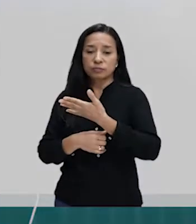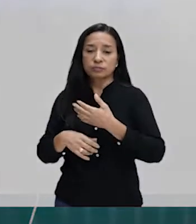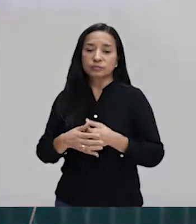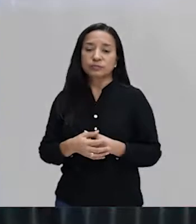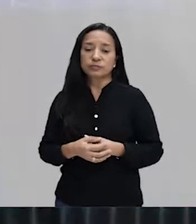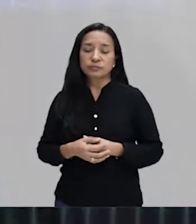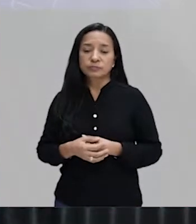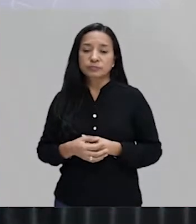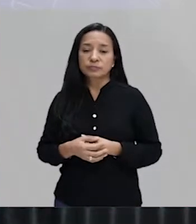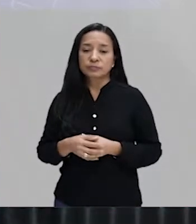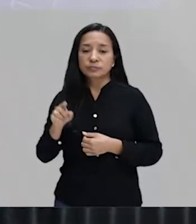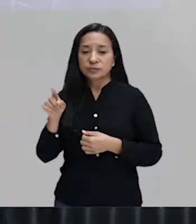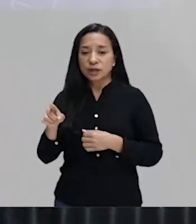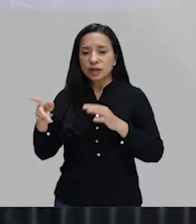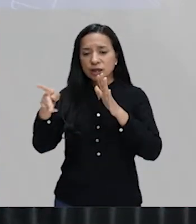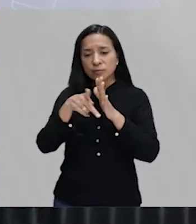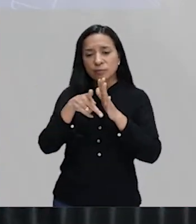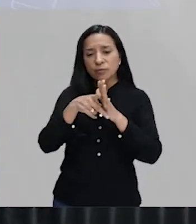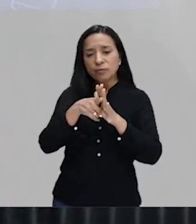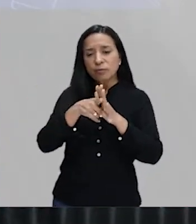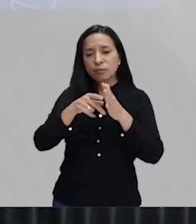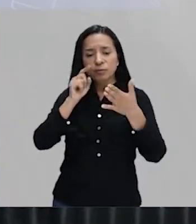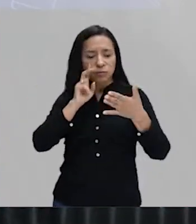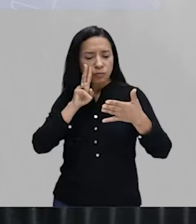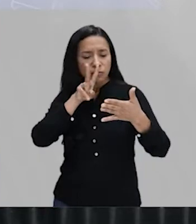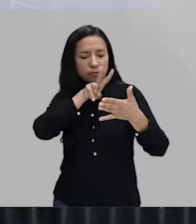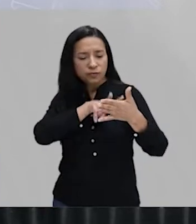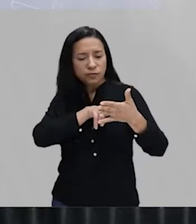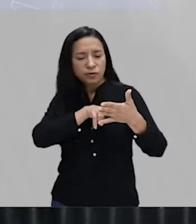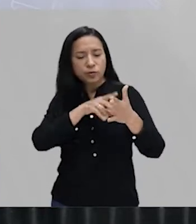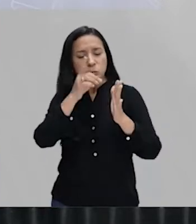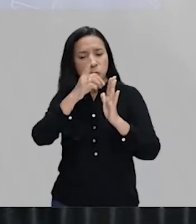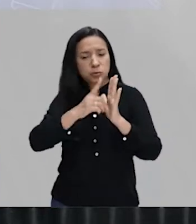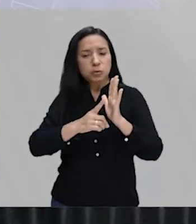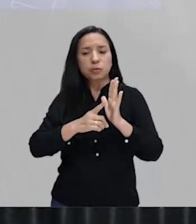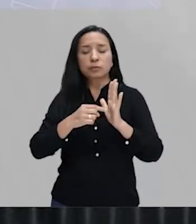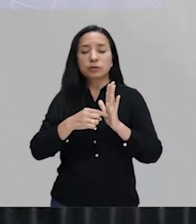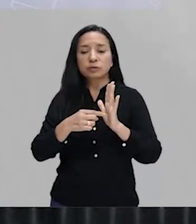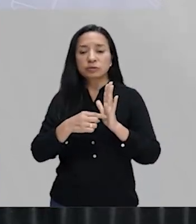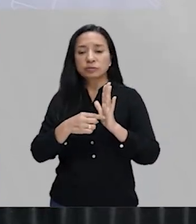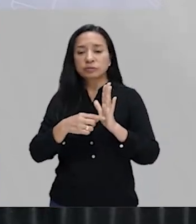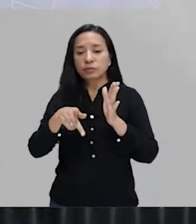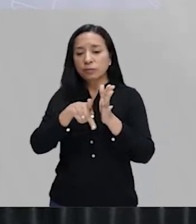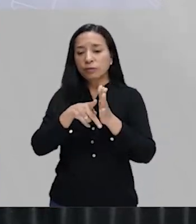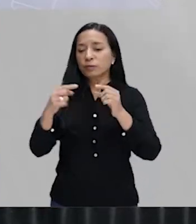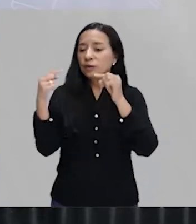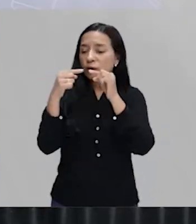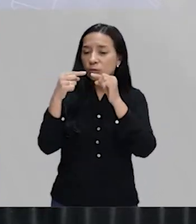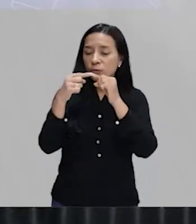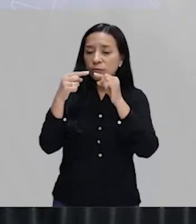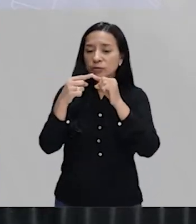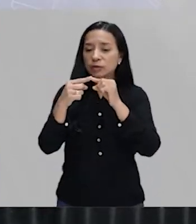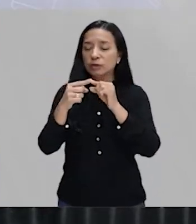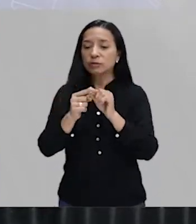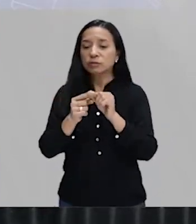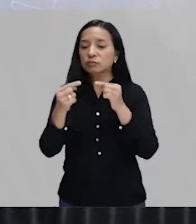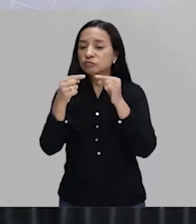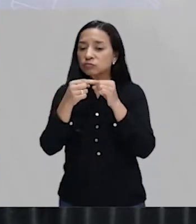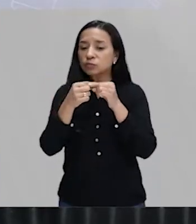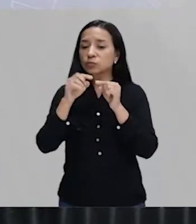Ele próprio conferiu os documentos, né? Então, próprio está fazendo a concordância com ele.